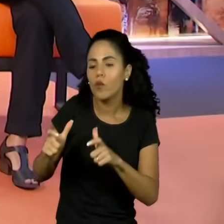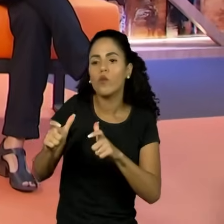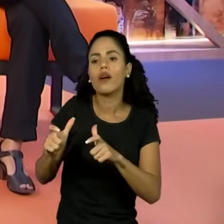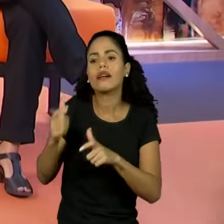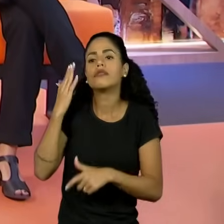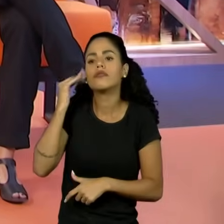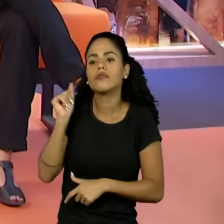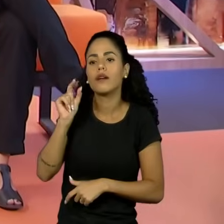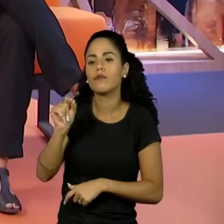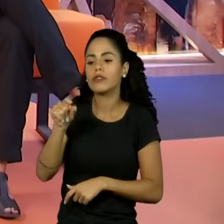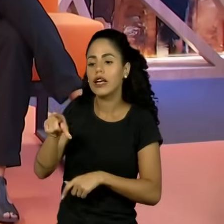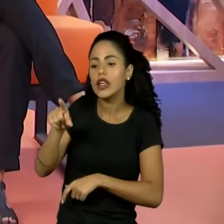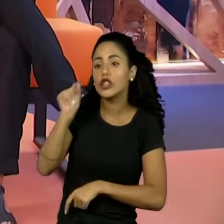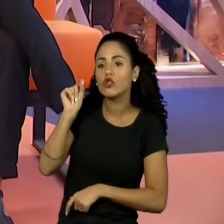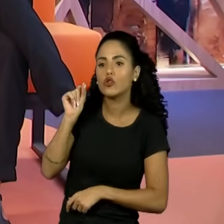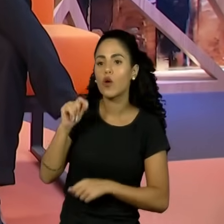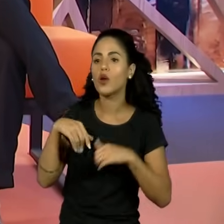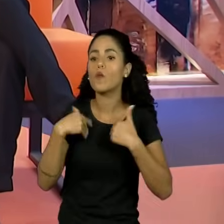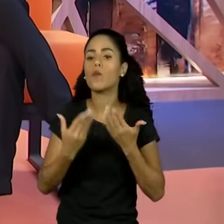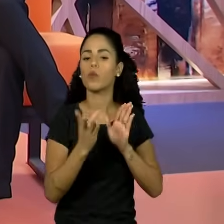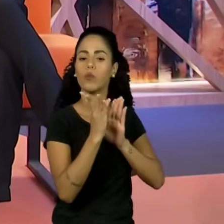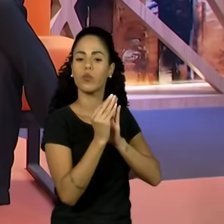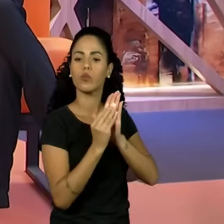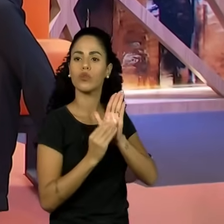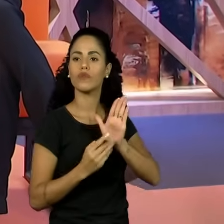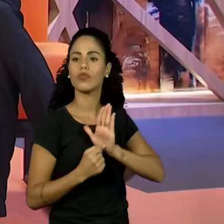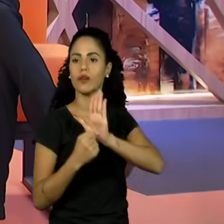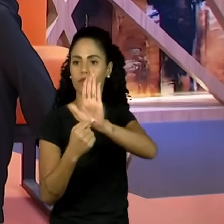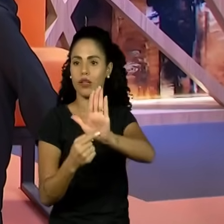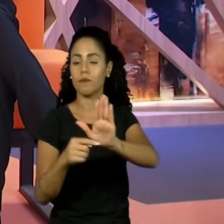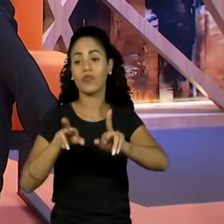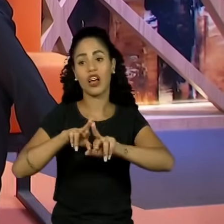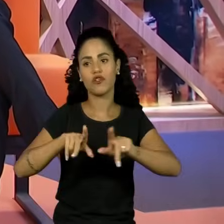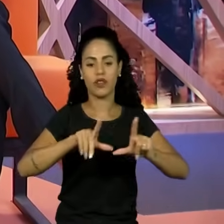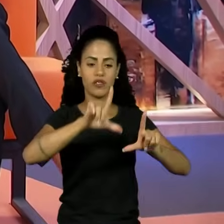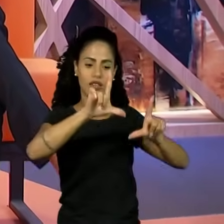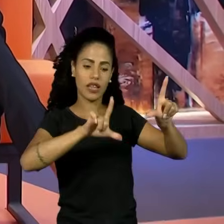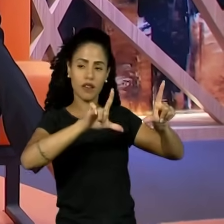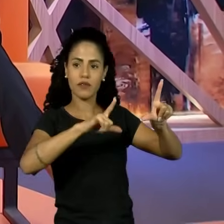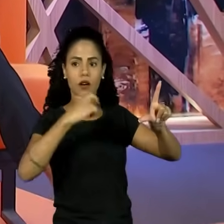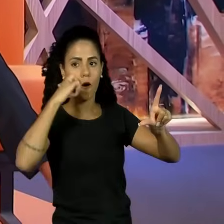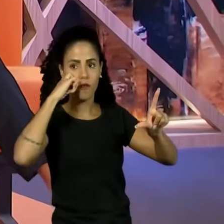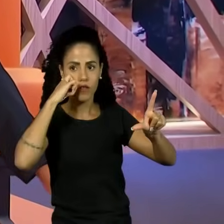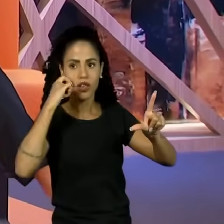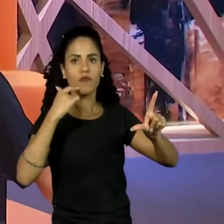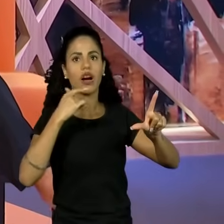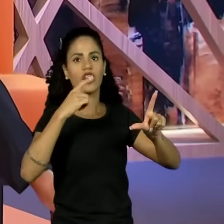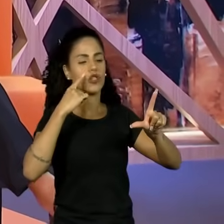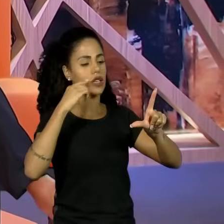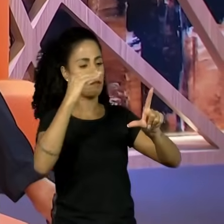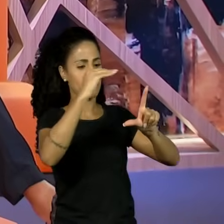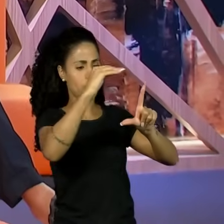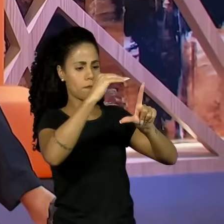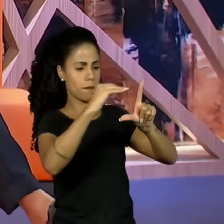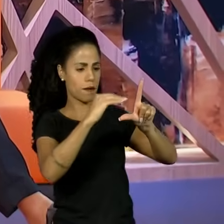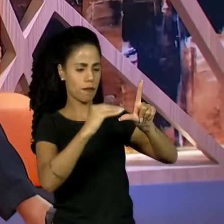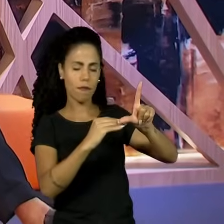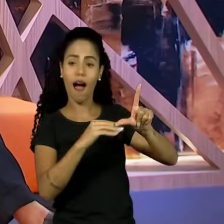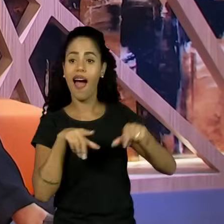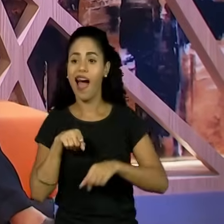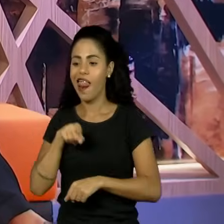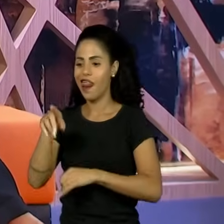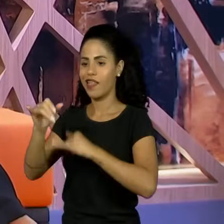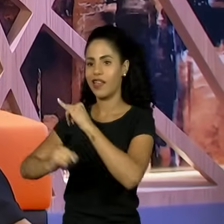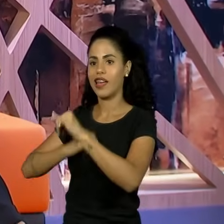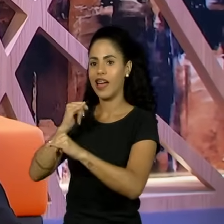onde você escolhe o seu conteúdo, né? Então, diferente da TV aberta, que você tem aquele conteúdo vindo de cima para baixo, a Twitch dá esse lugar